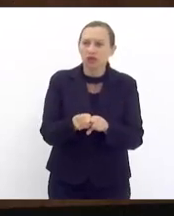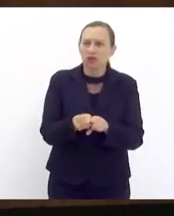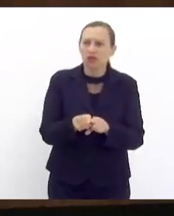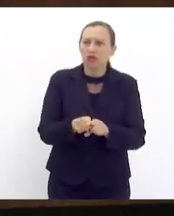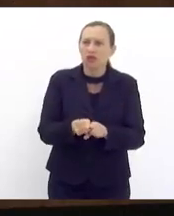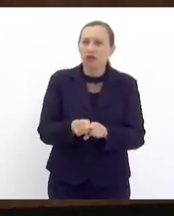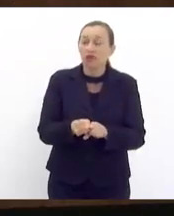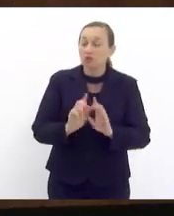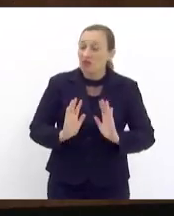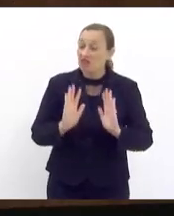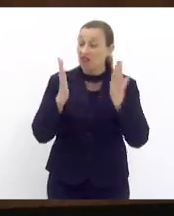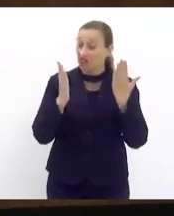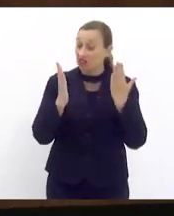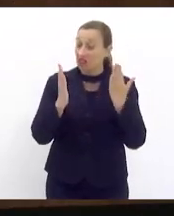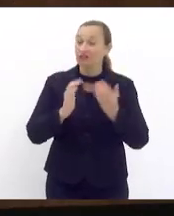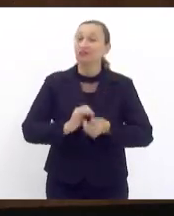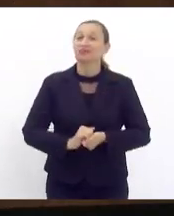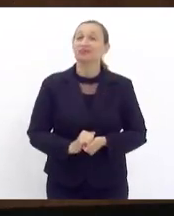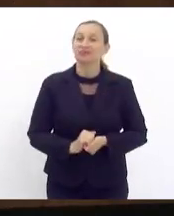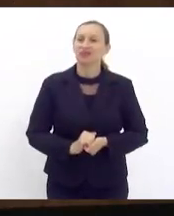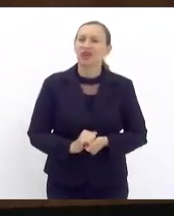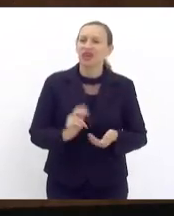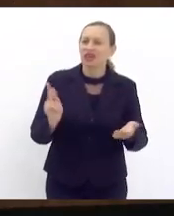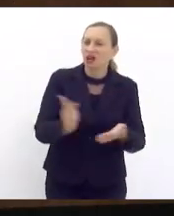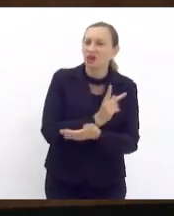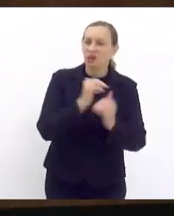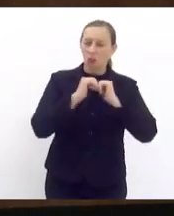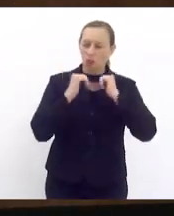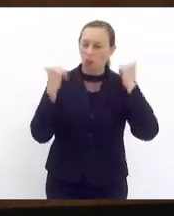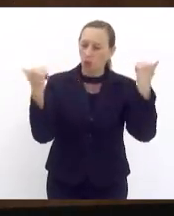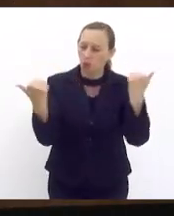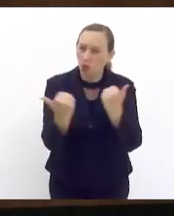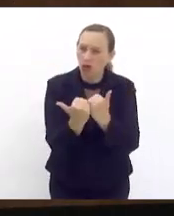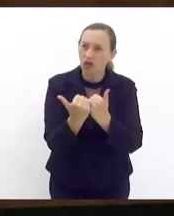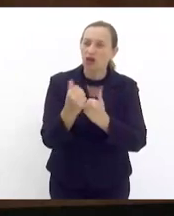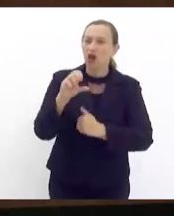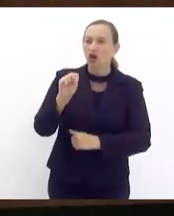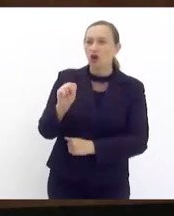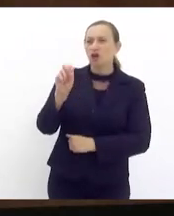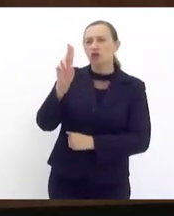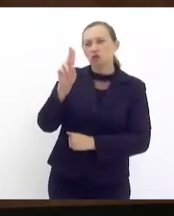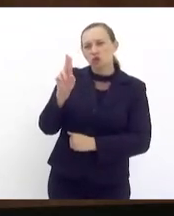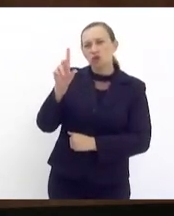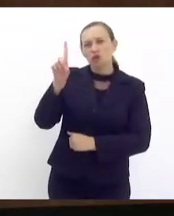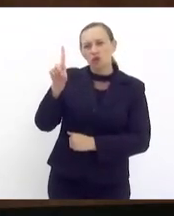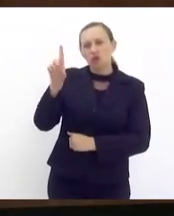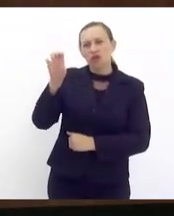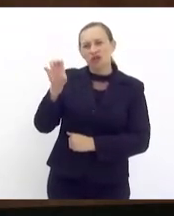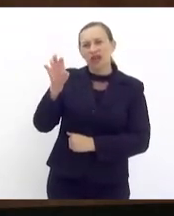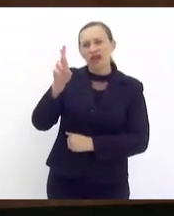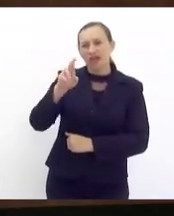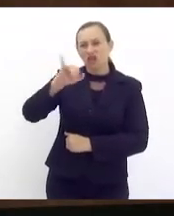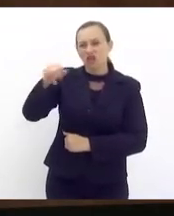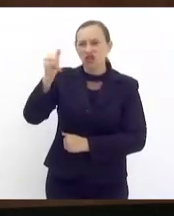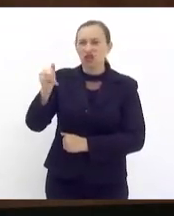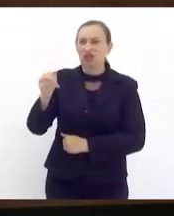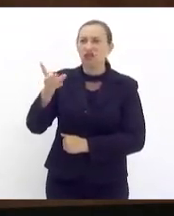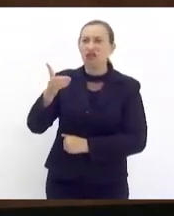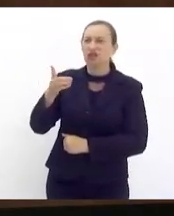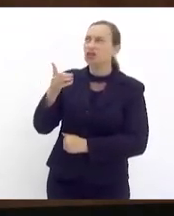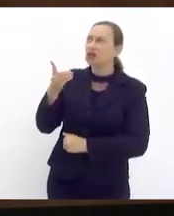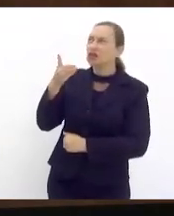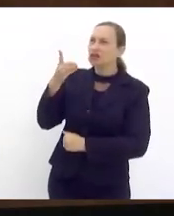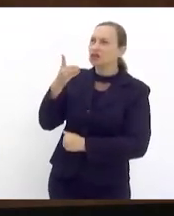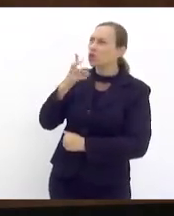uma farra está acontecendo no Maracanã pela suderj se eu não me engano Rodrigo Amorim índia